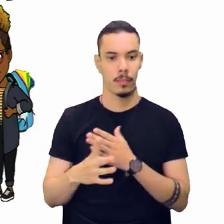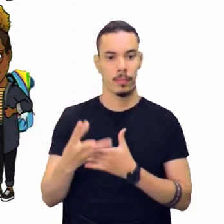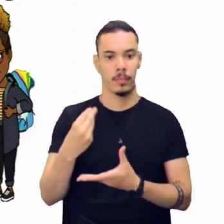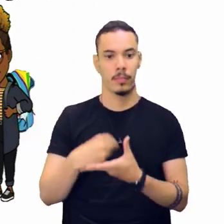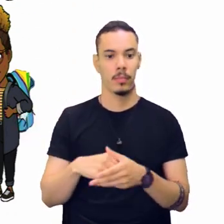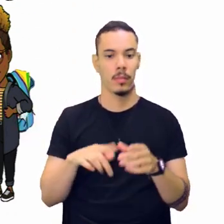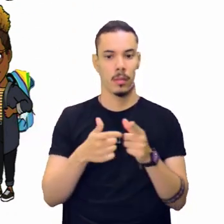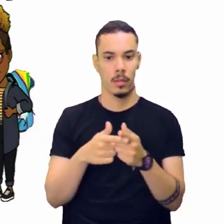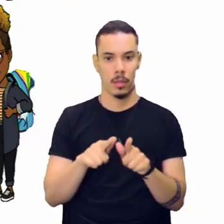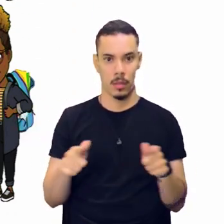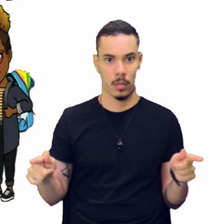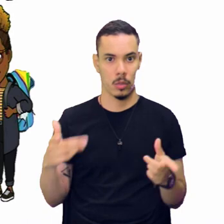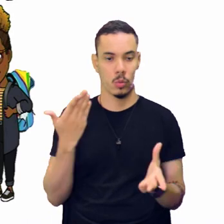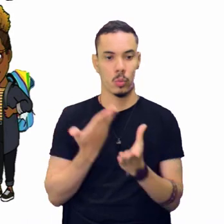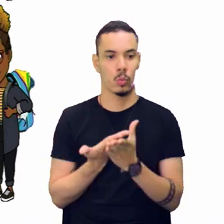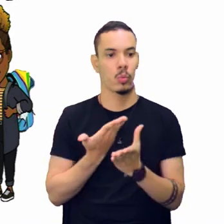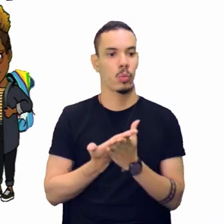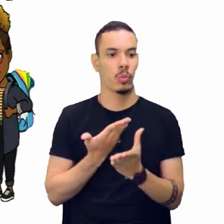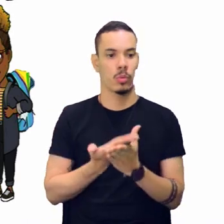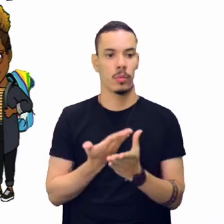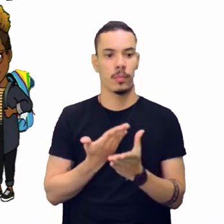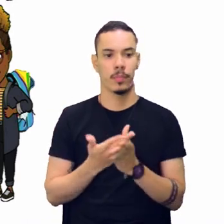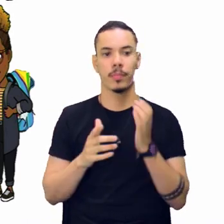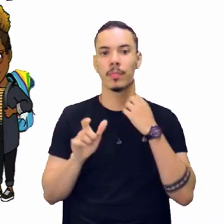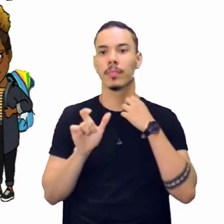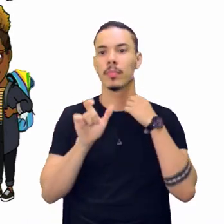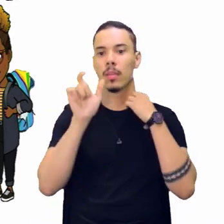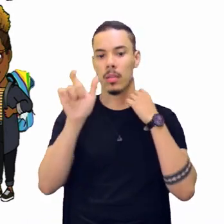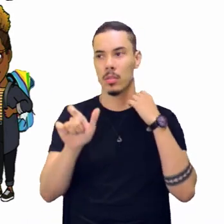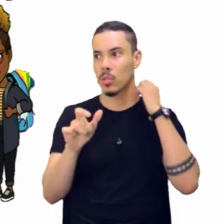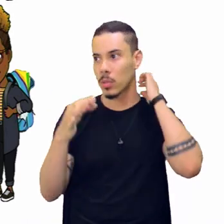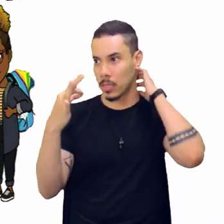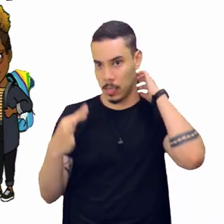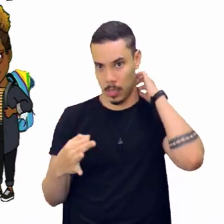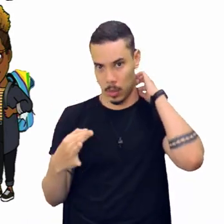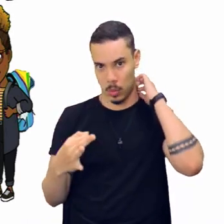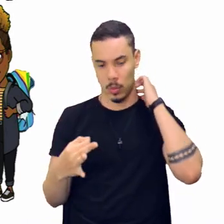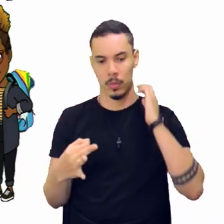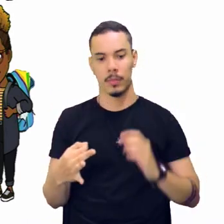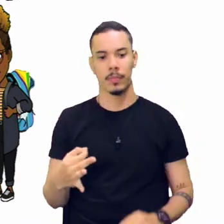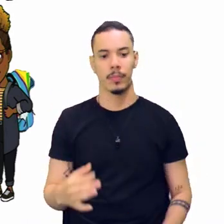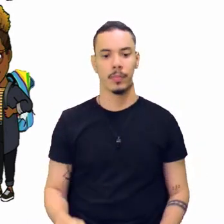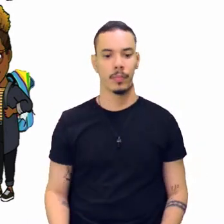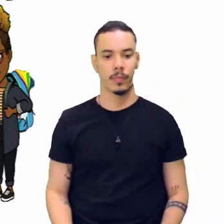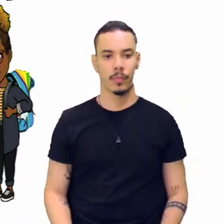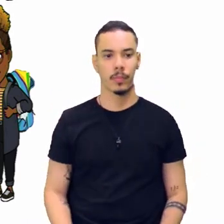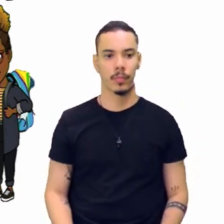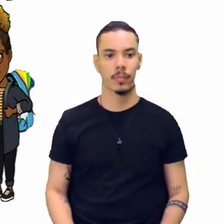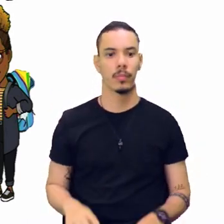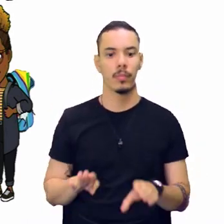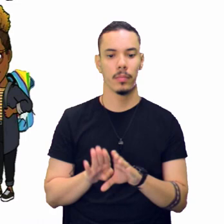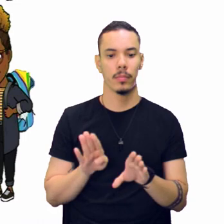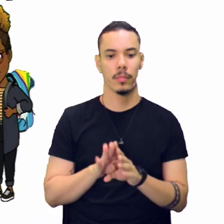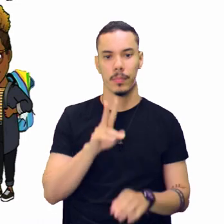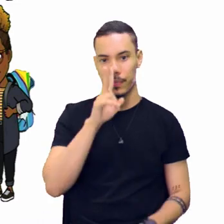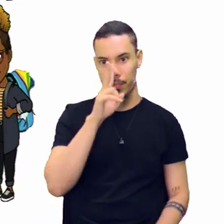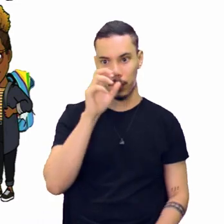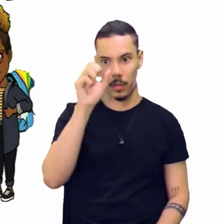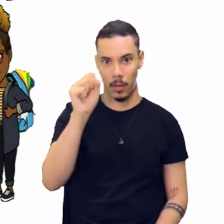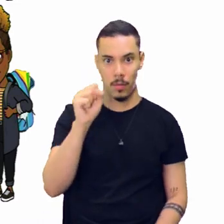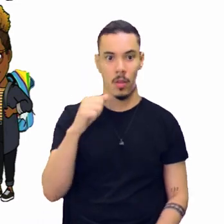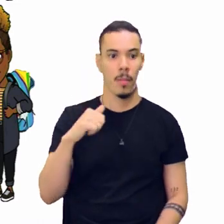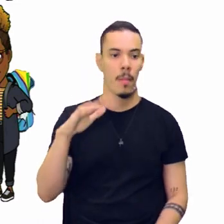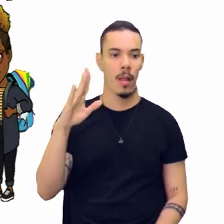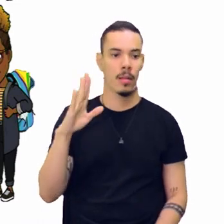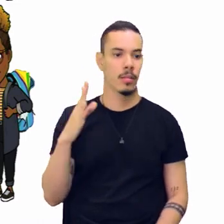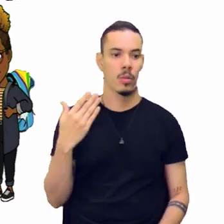gramática que vai estudar a pronúncia correta das palavras, né? Levando em consideração a entonação da sílaba